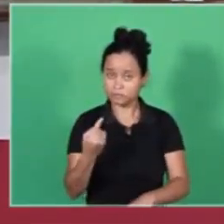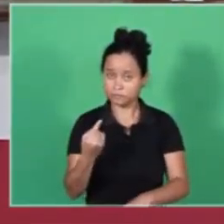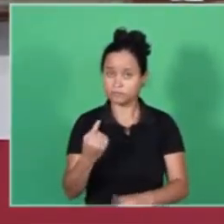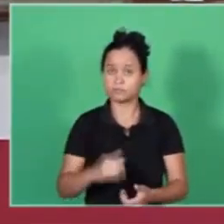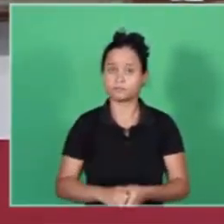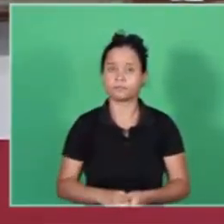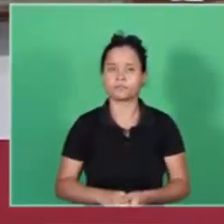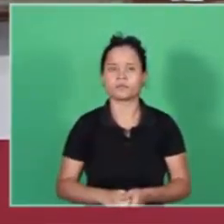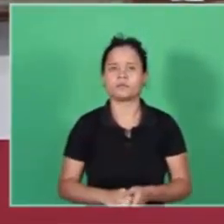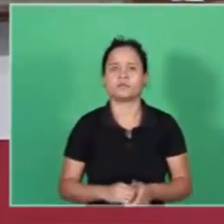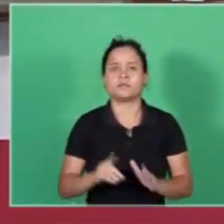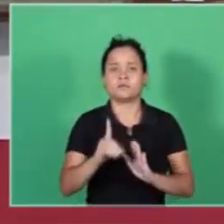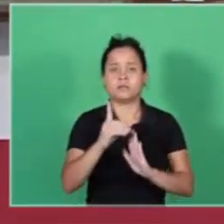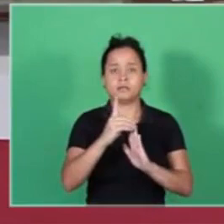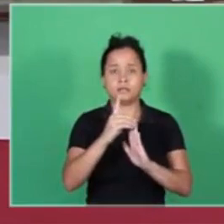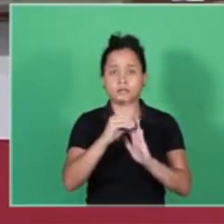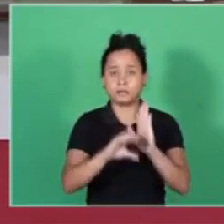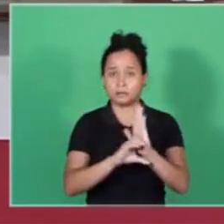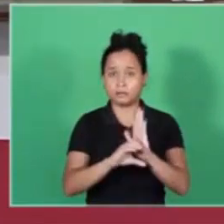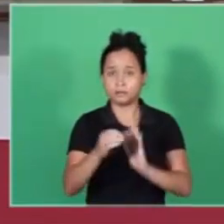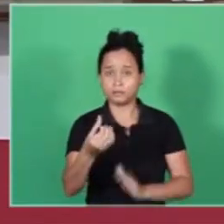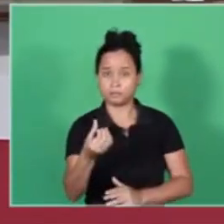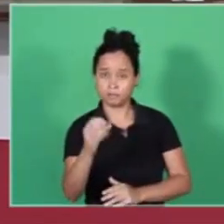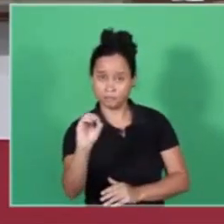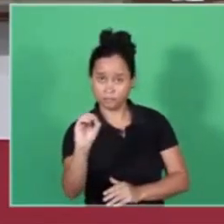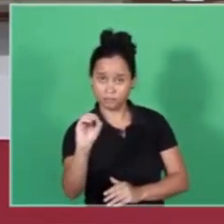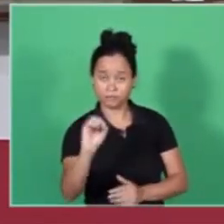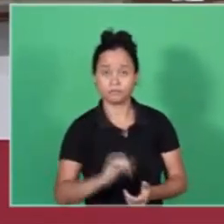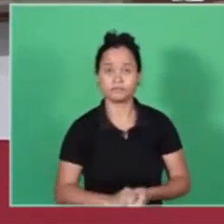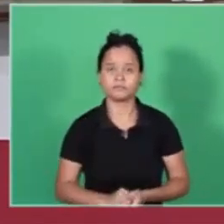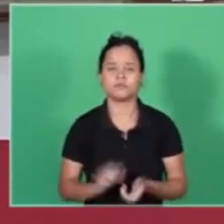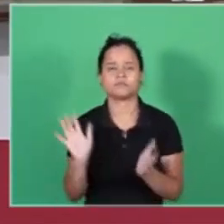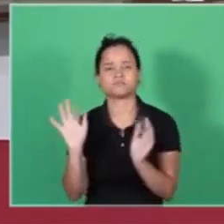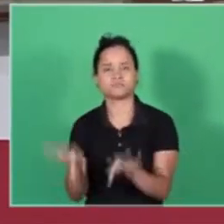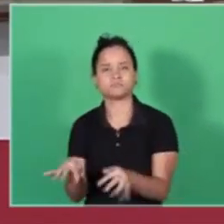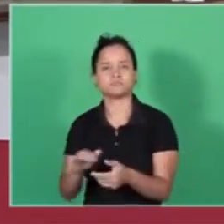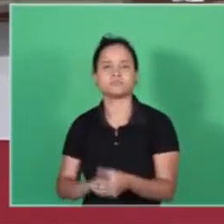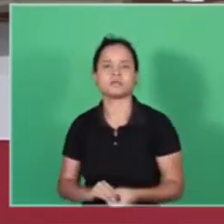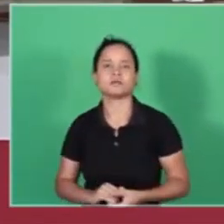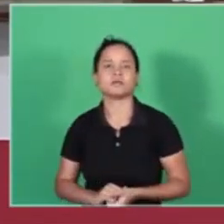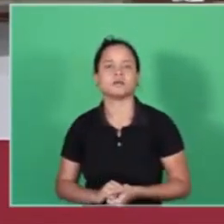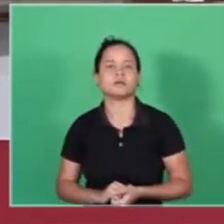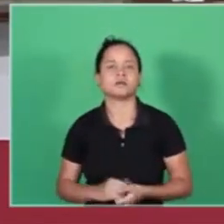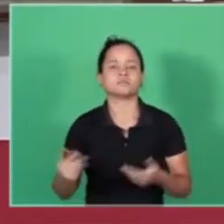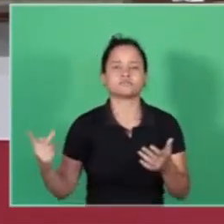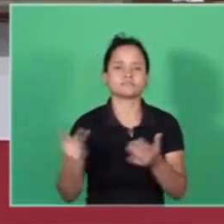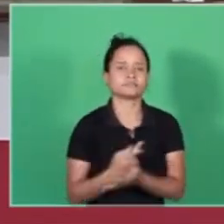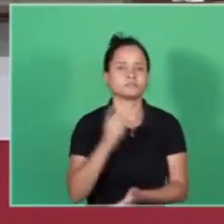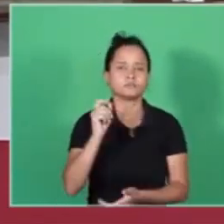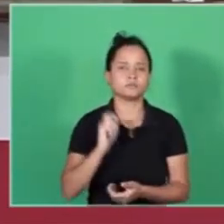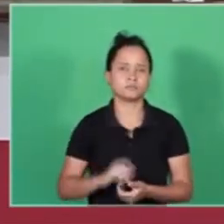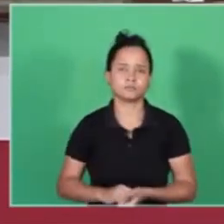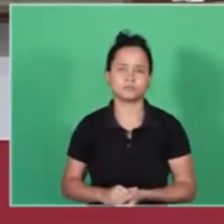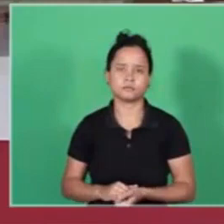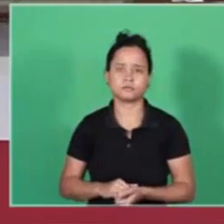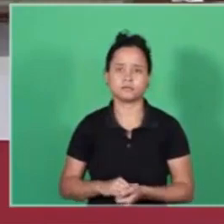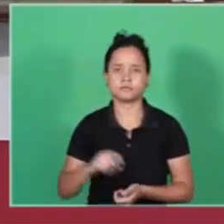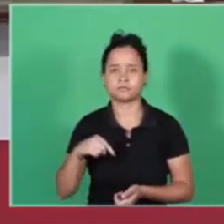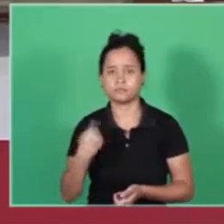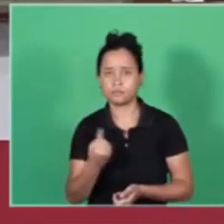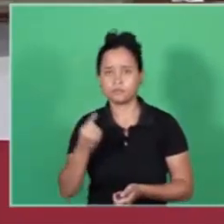de 60, agora eu terminando, aí 60, o que é que nós deparamos? Deparamos com os teólogos, observem,